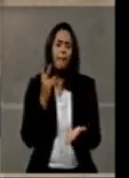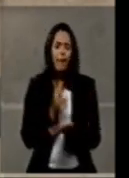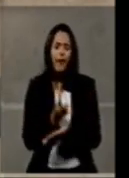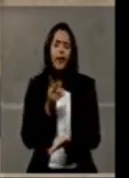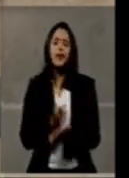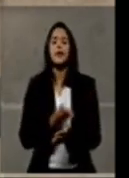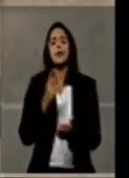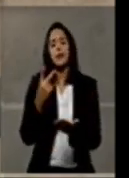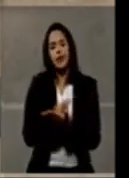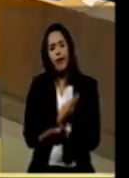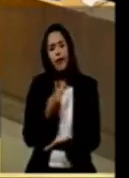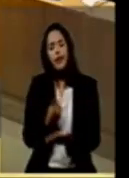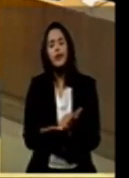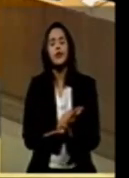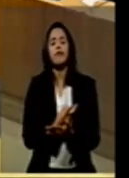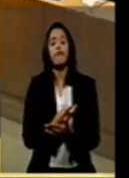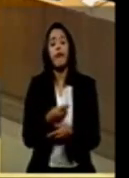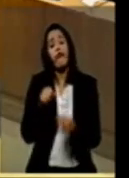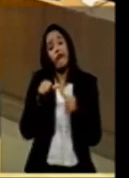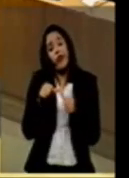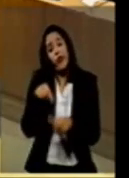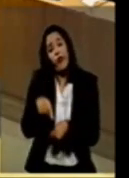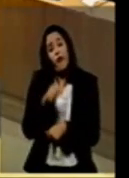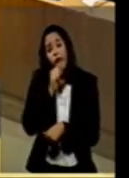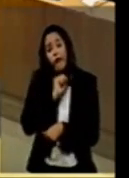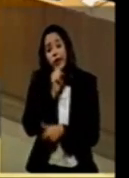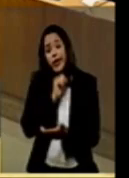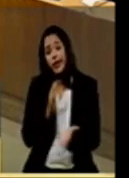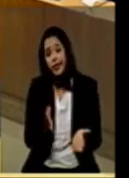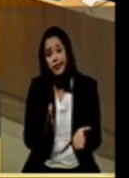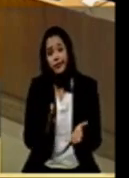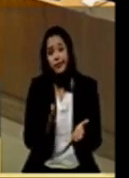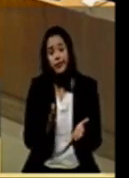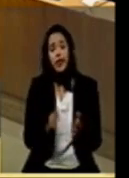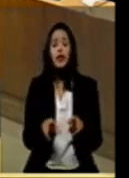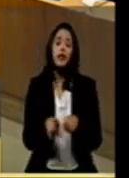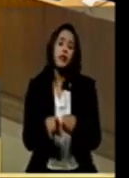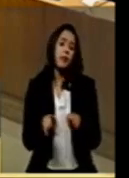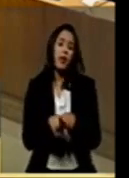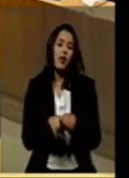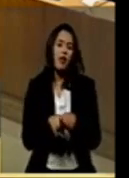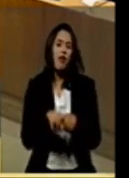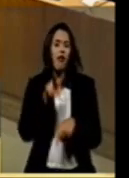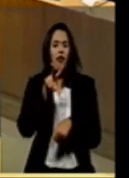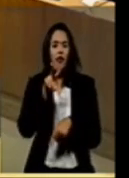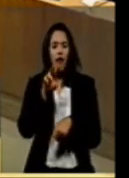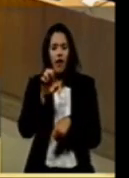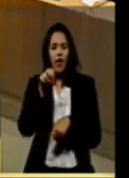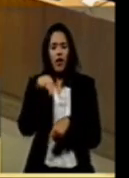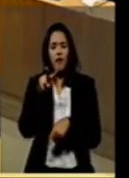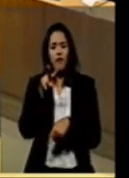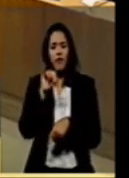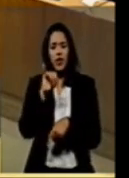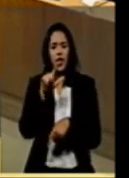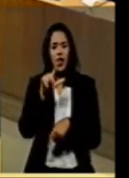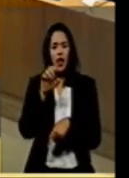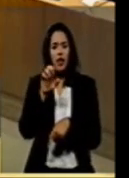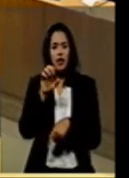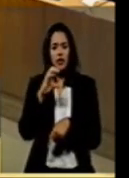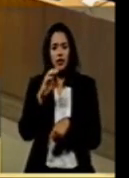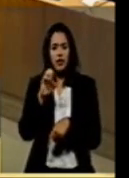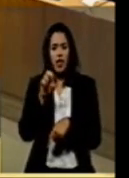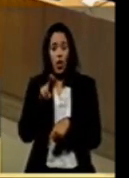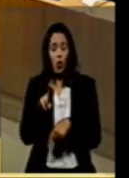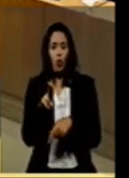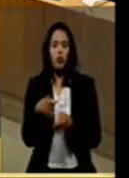práticas envelheceu e em vila e seu rapidamente desaguando